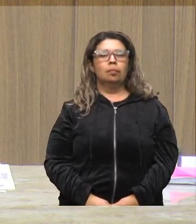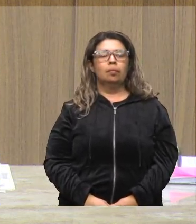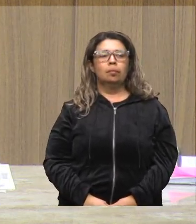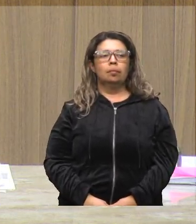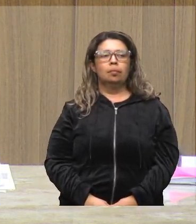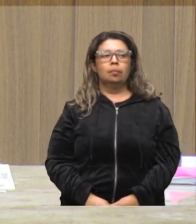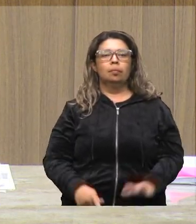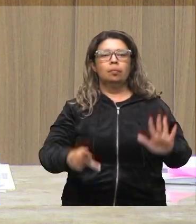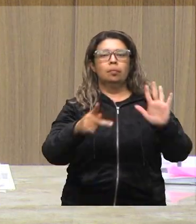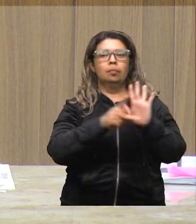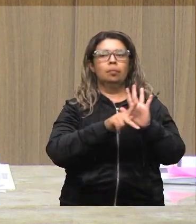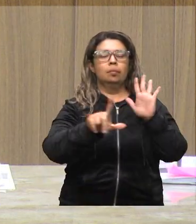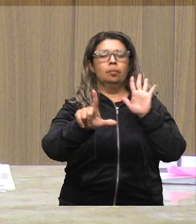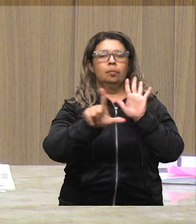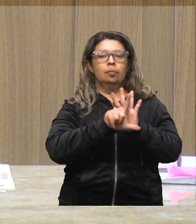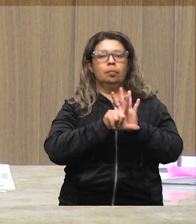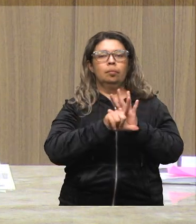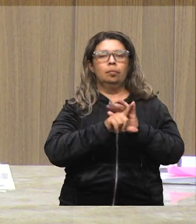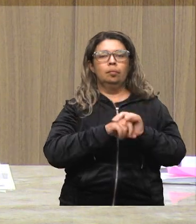O projeto de lei número